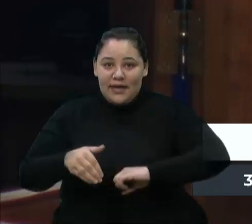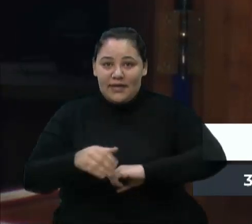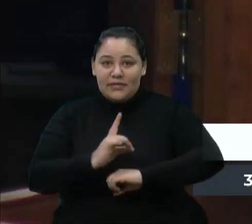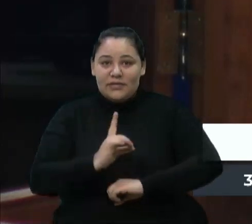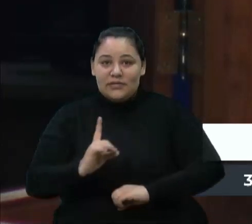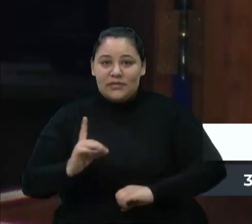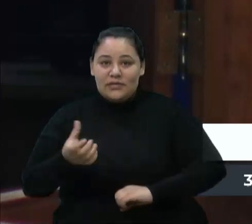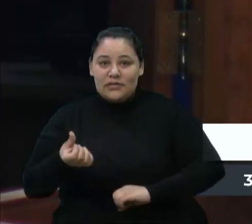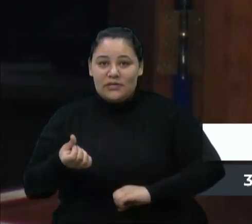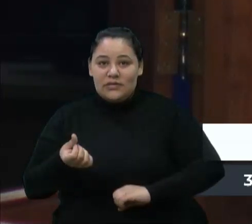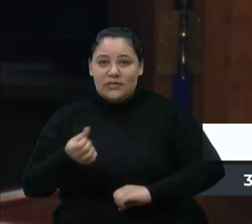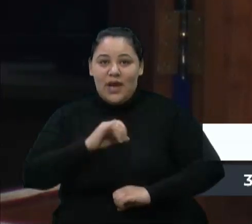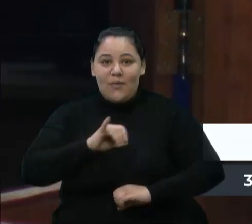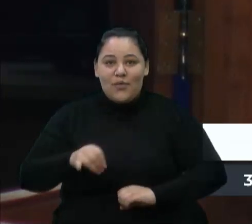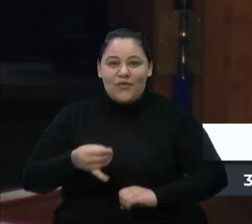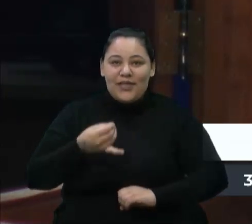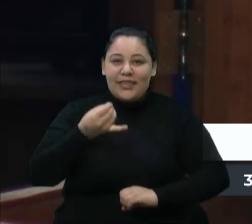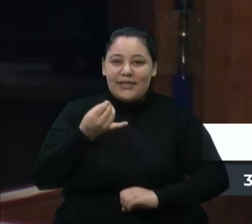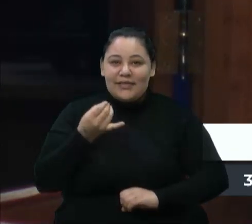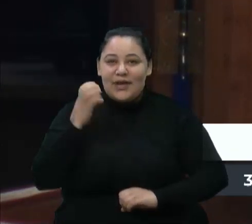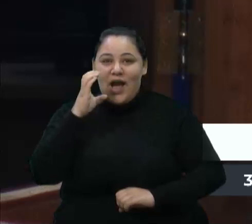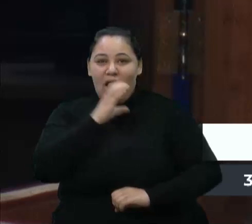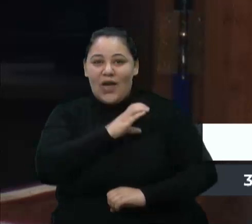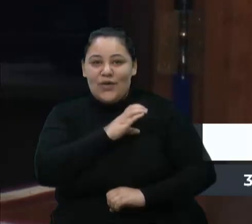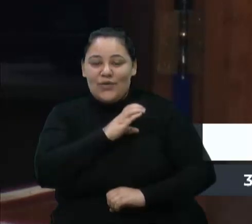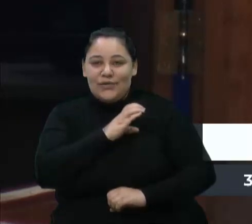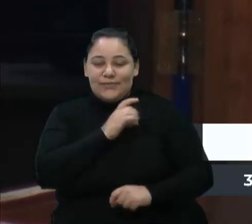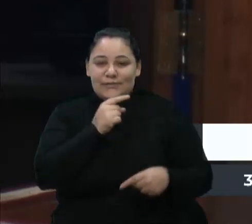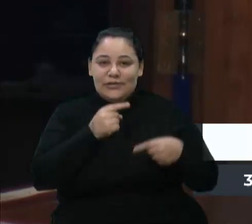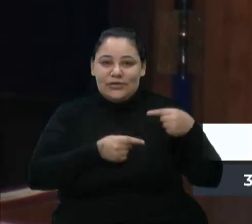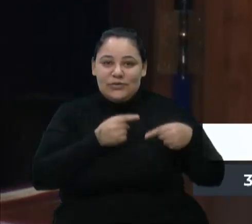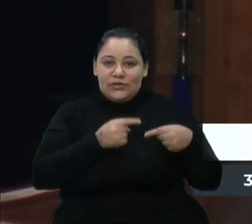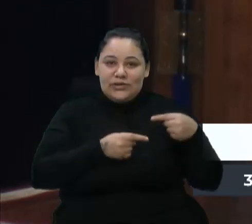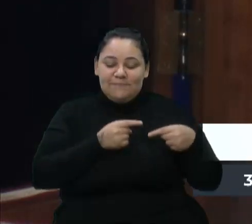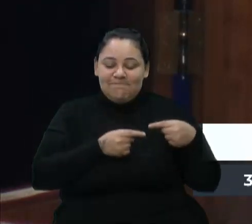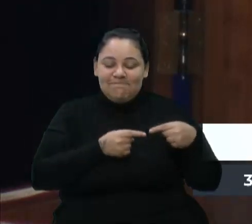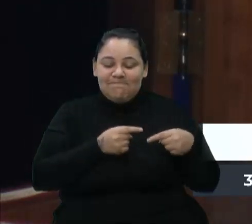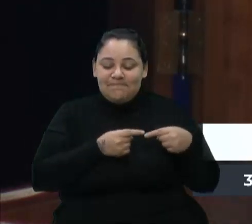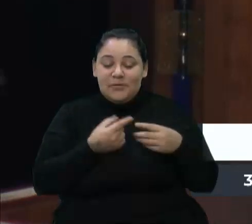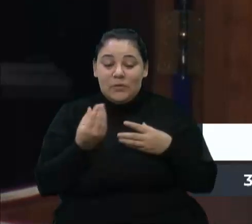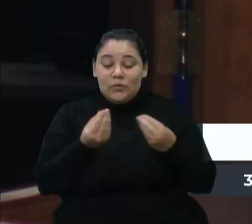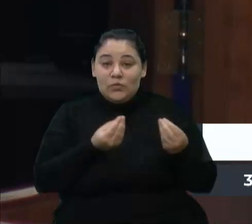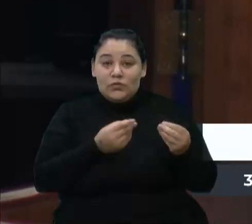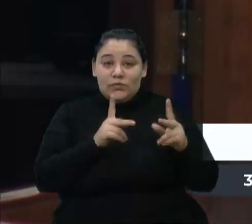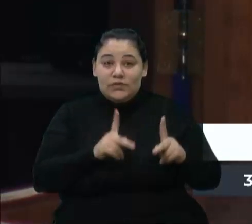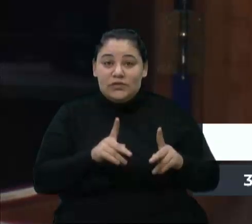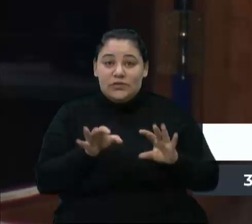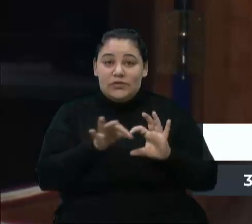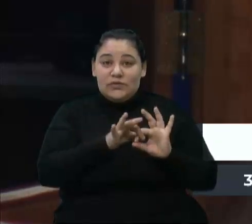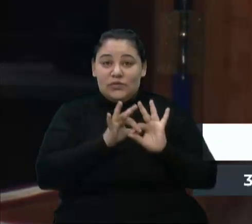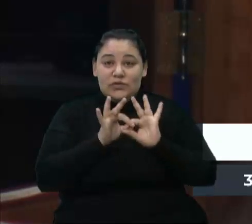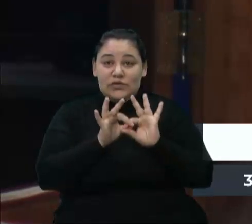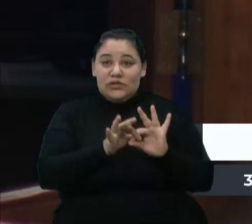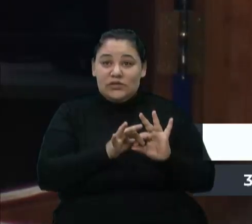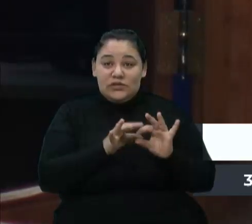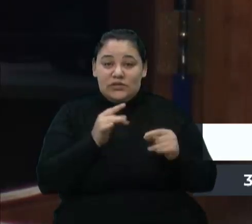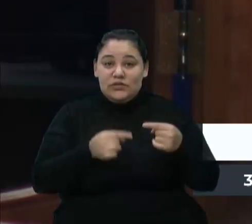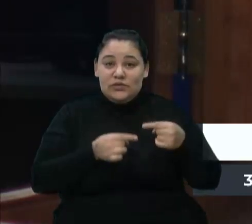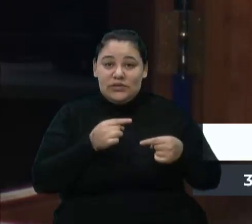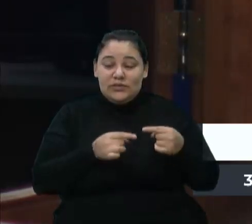aproveitando o calor do debate, onde muita gente está se unindo no